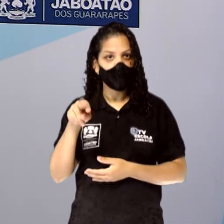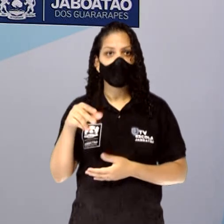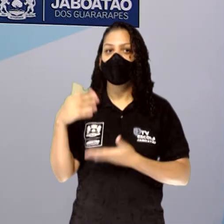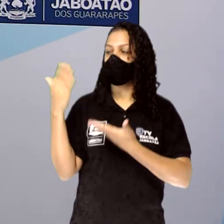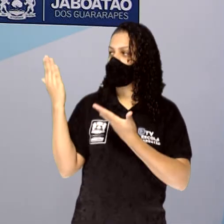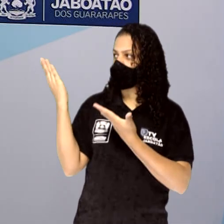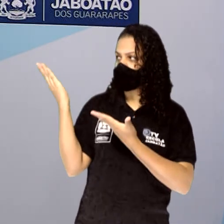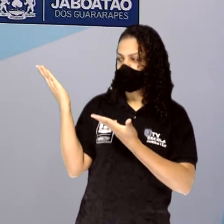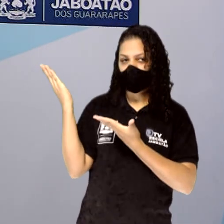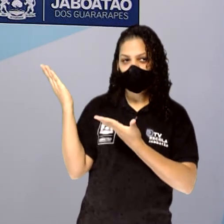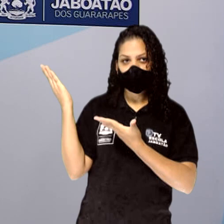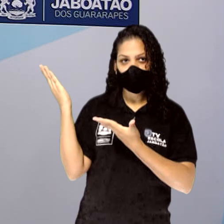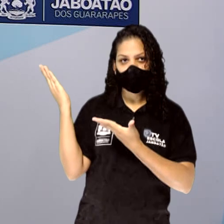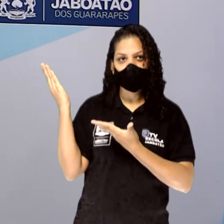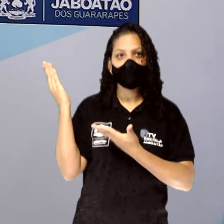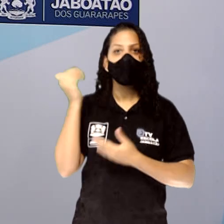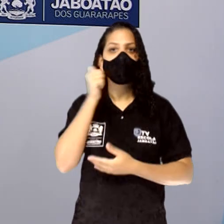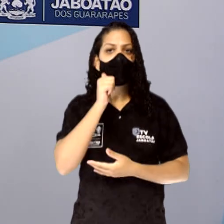Sister.